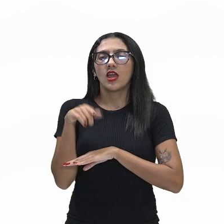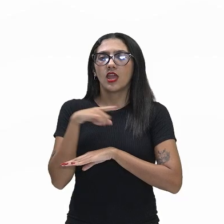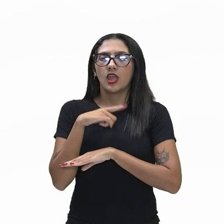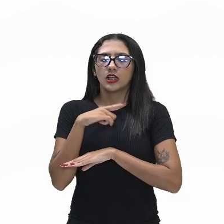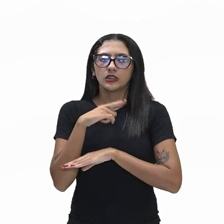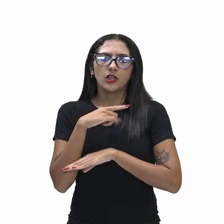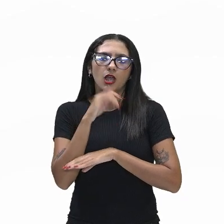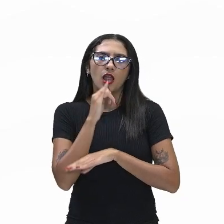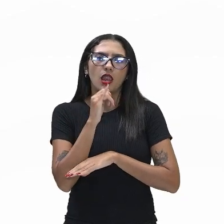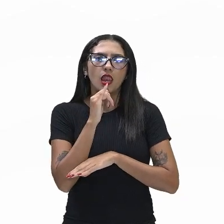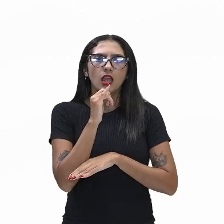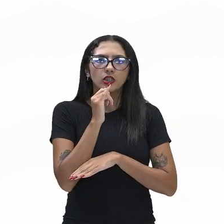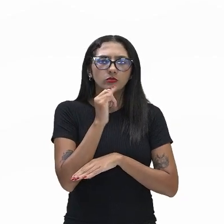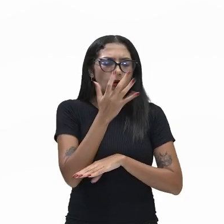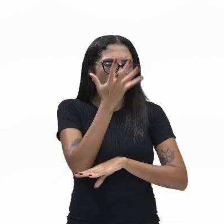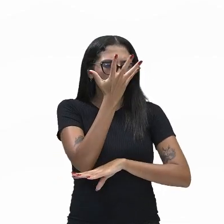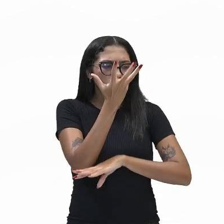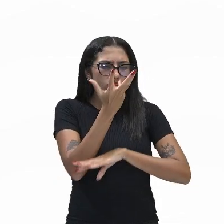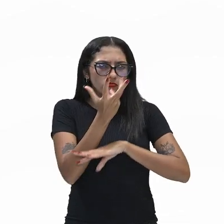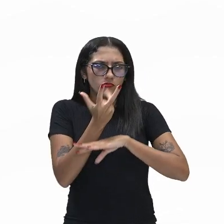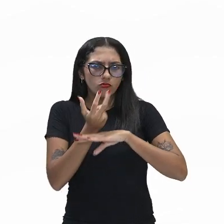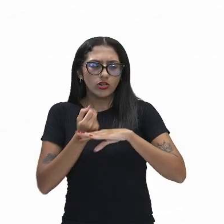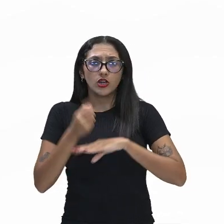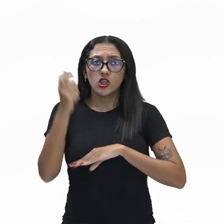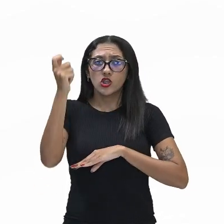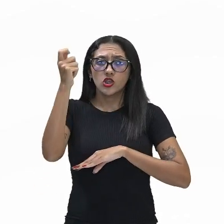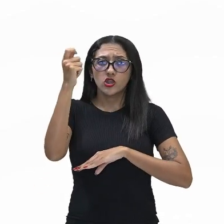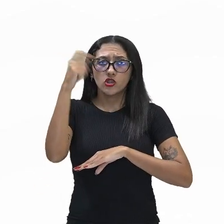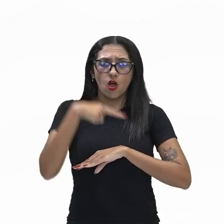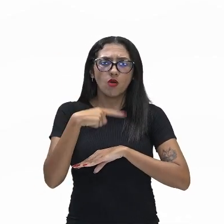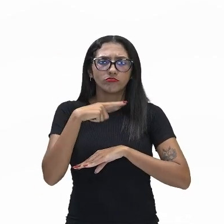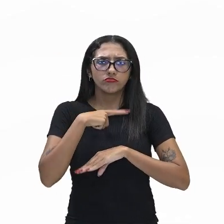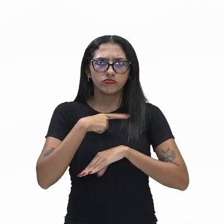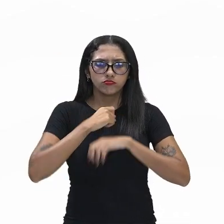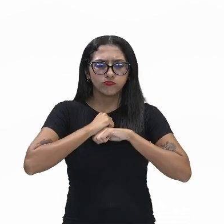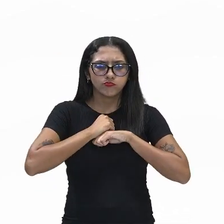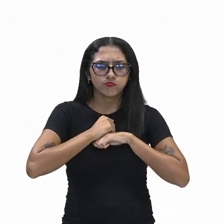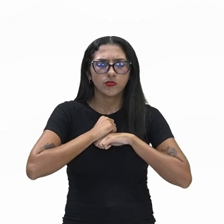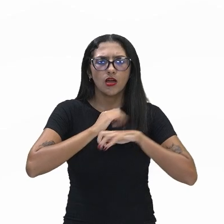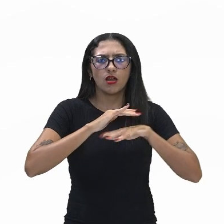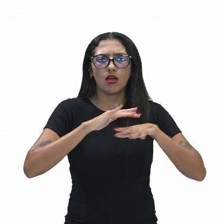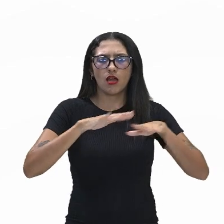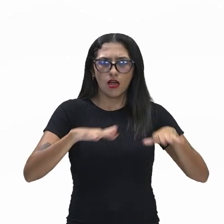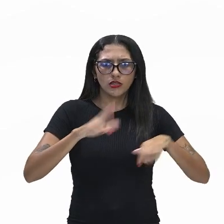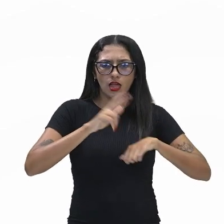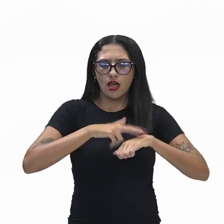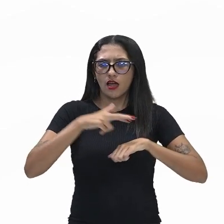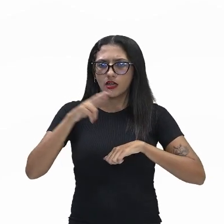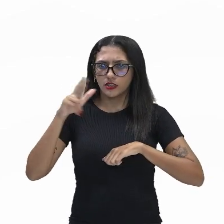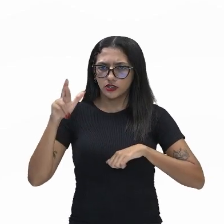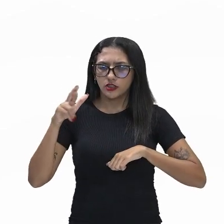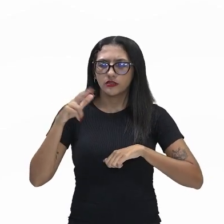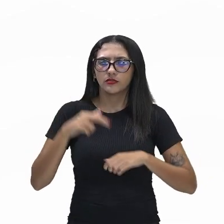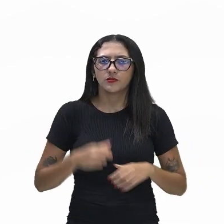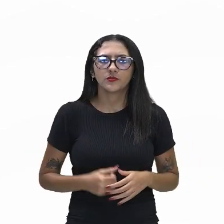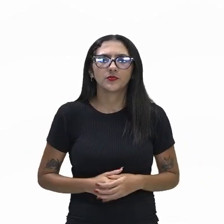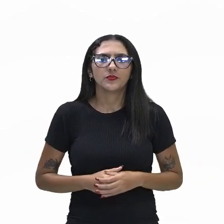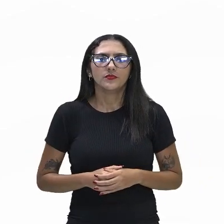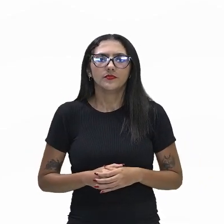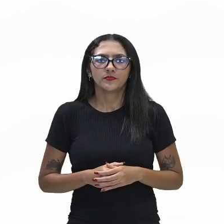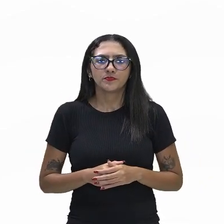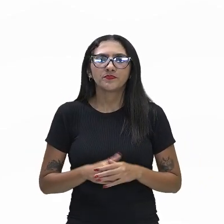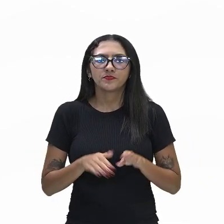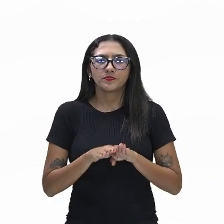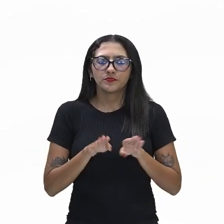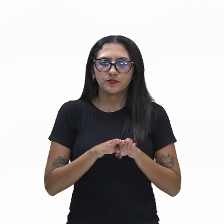do Sol e os redistribuem na atmosfera na forma de radiação, né, dessas emissões das